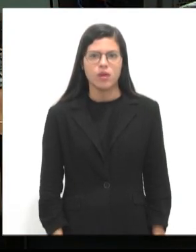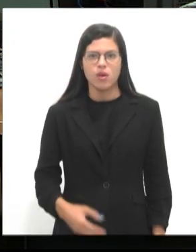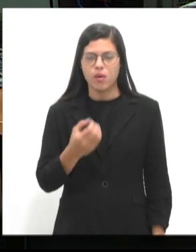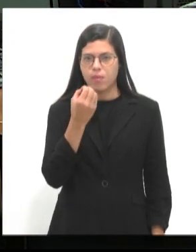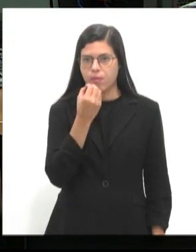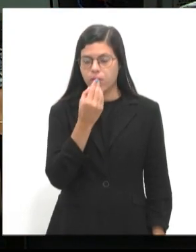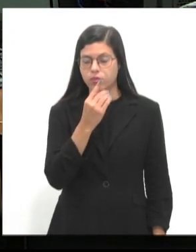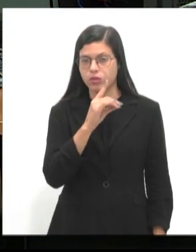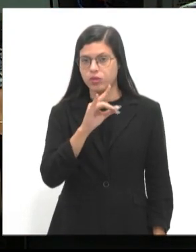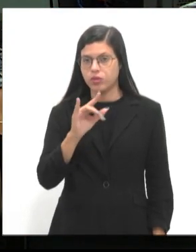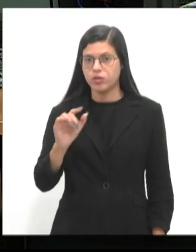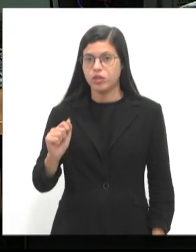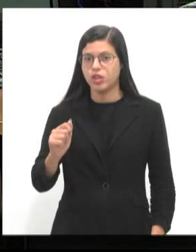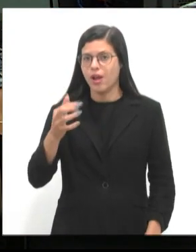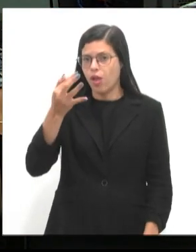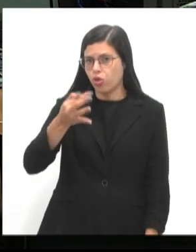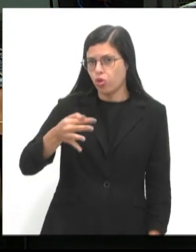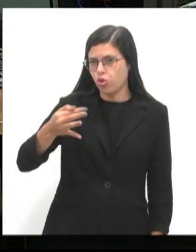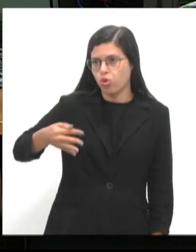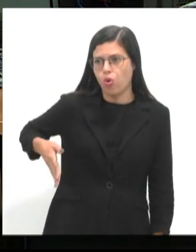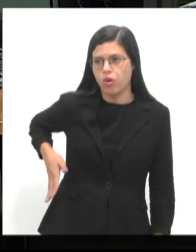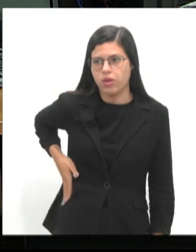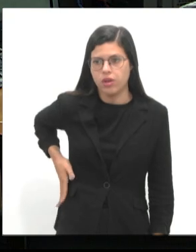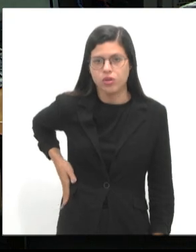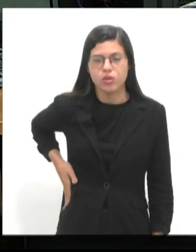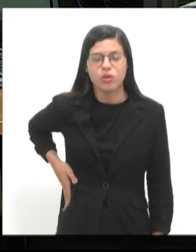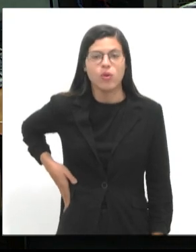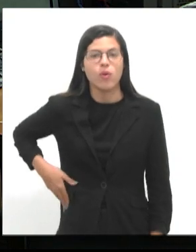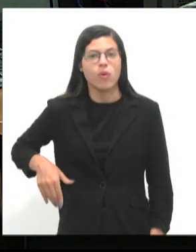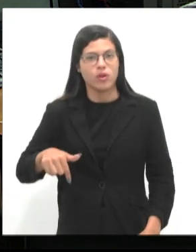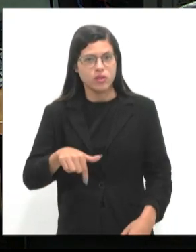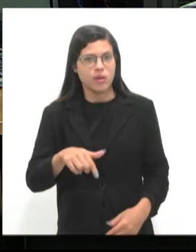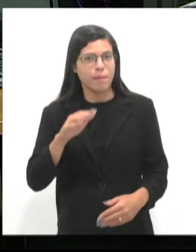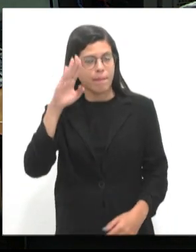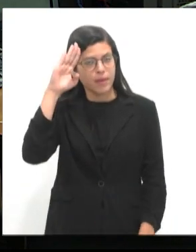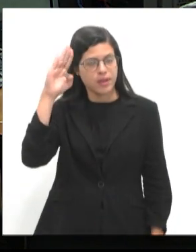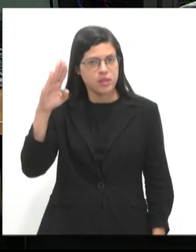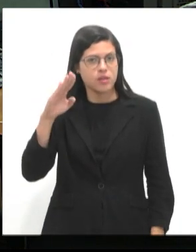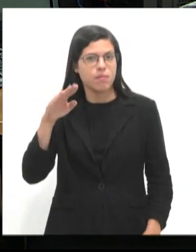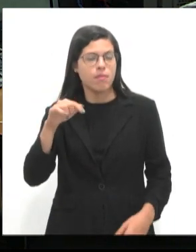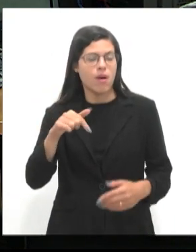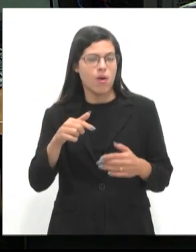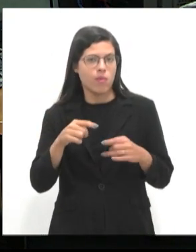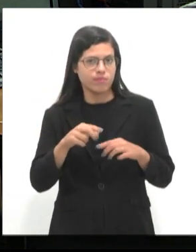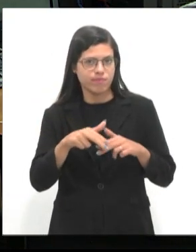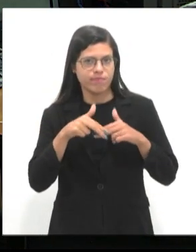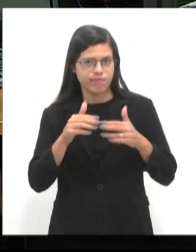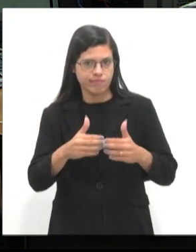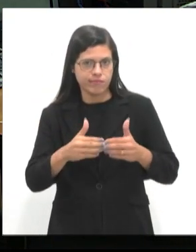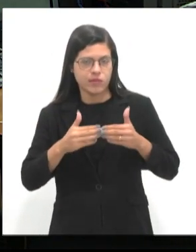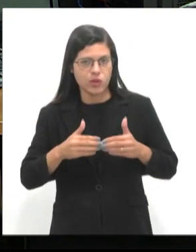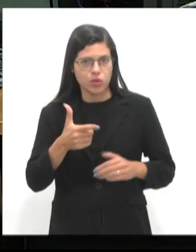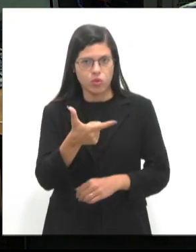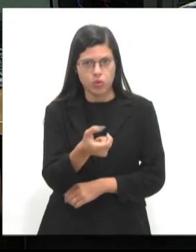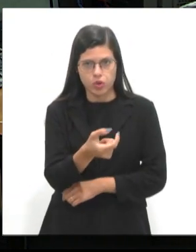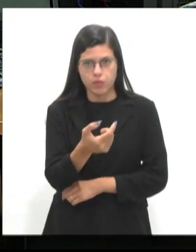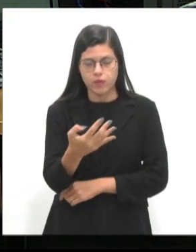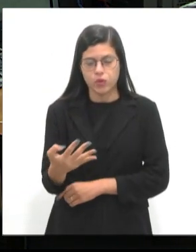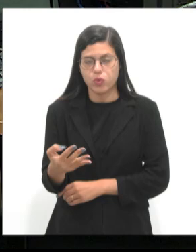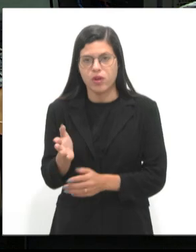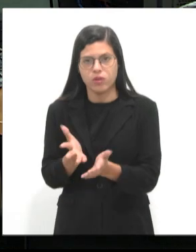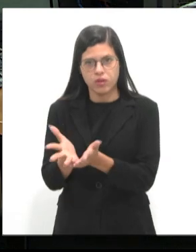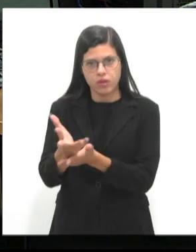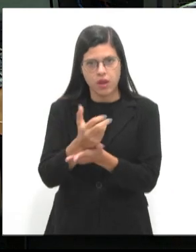Bom dia. A dor na coluna foi a principal causa de afastamento do trabalho em 2024, segundo dados do Ministério